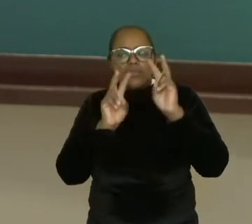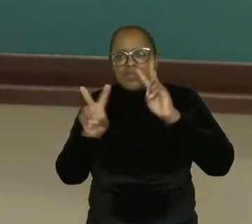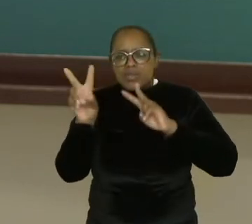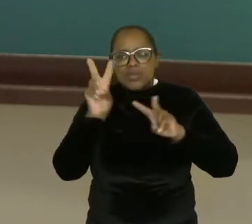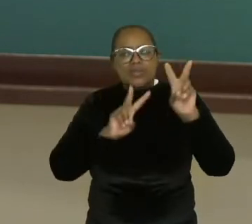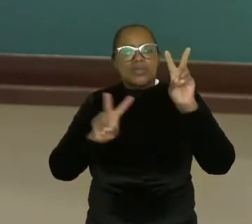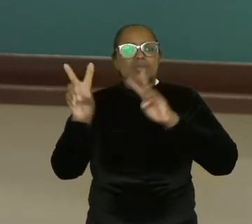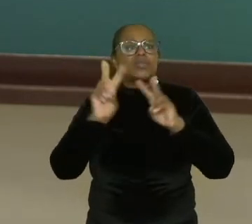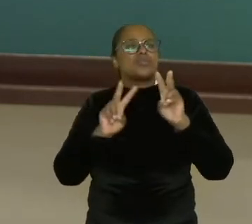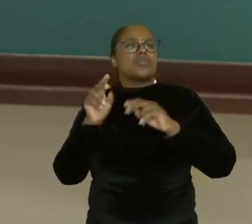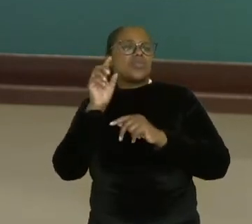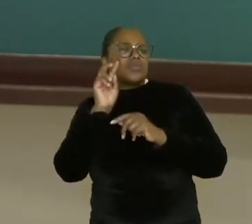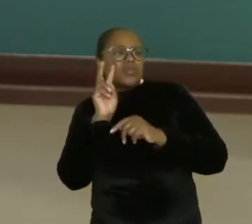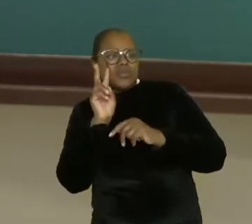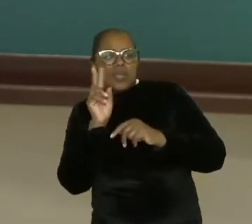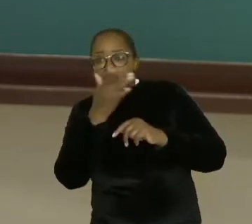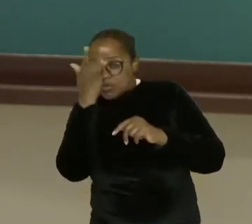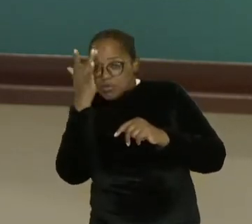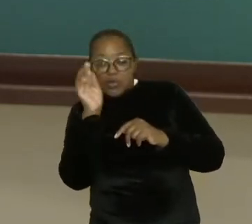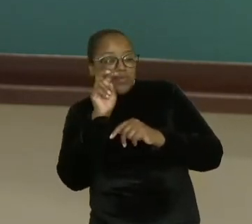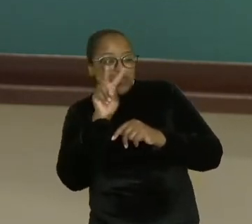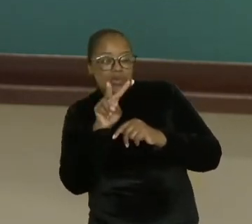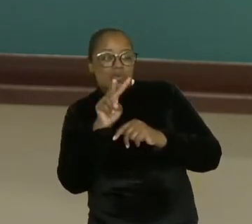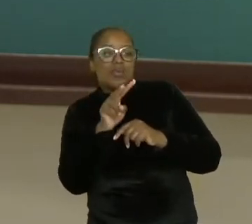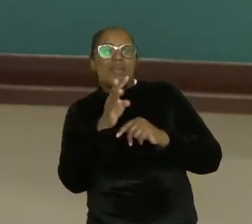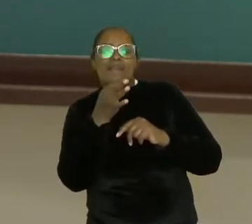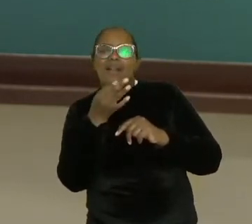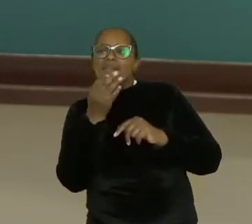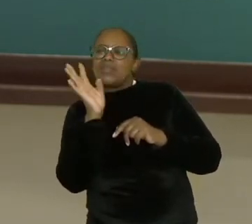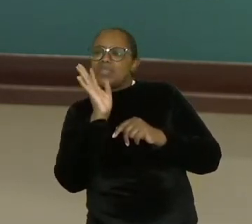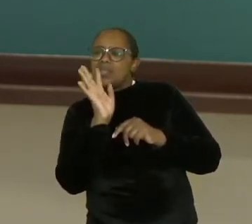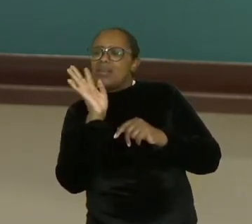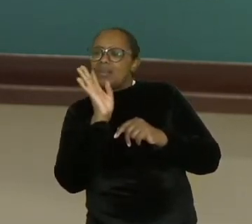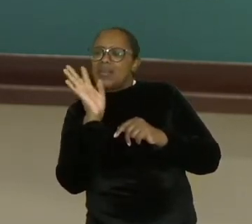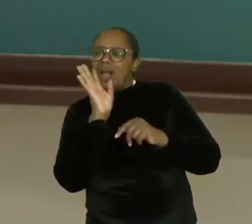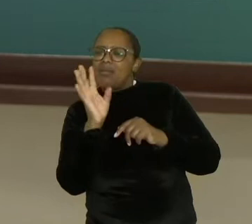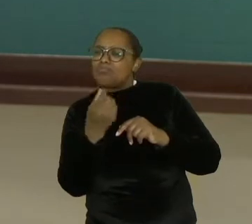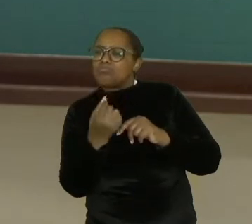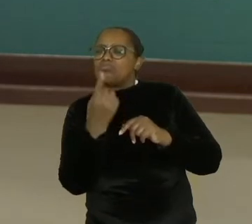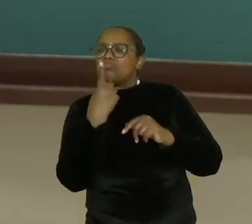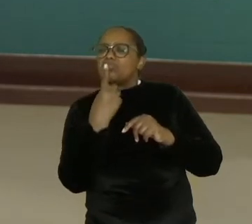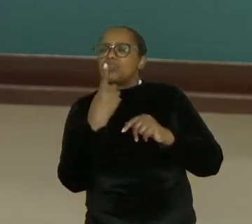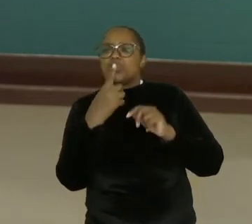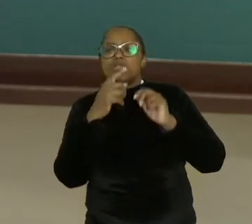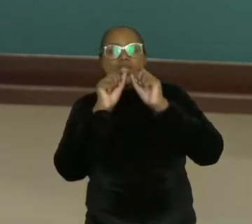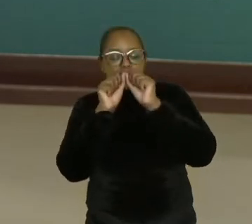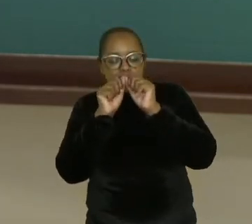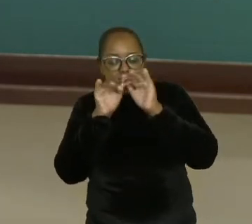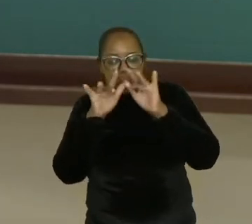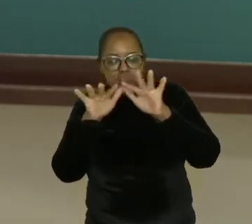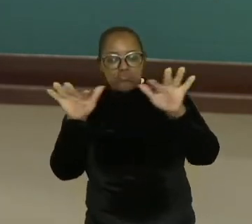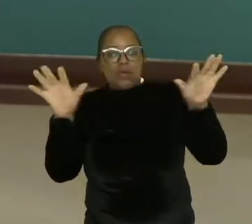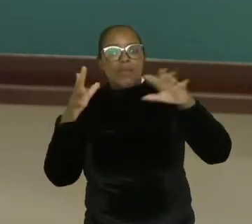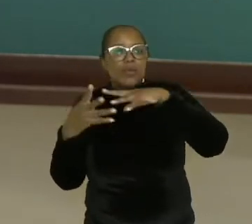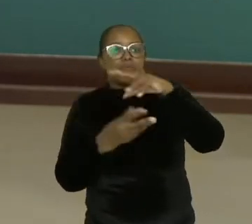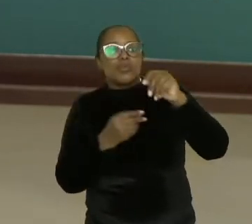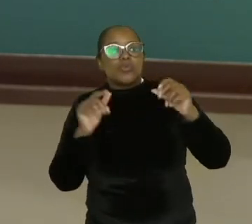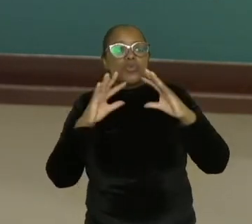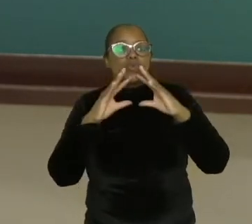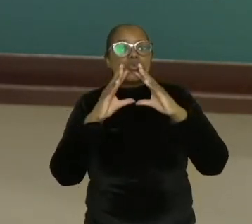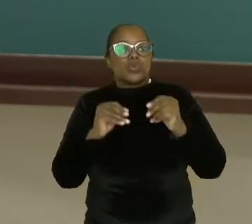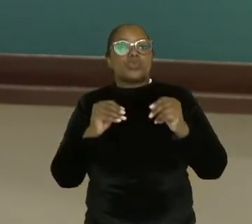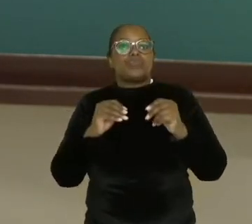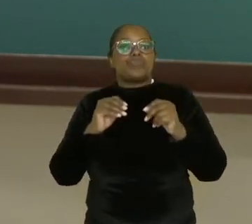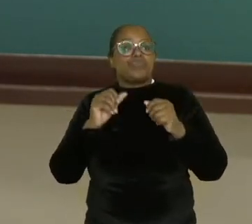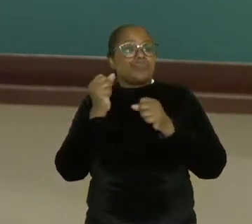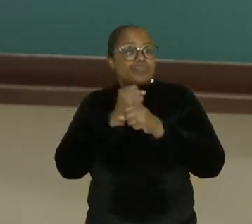então acharam legal, e daí a Califórnia disseminou pelo mundo inteiro. Então, em 1768, o navegador inglês